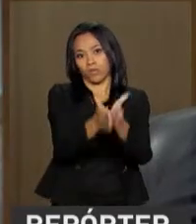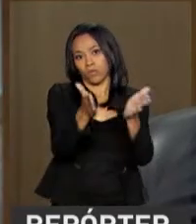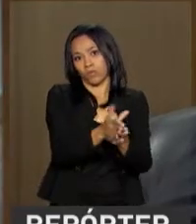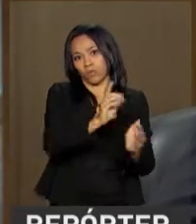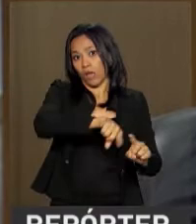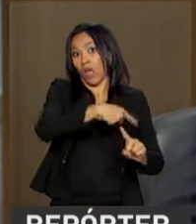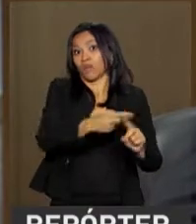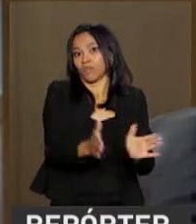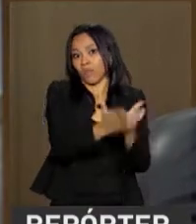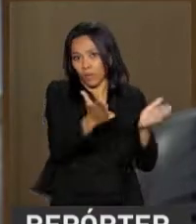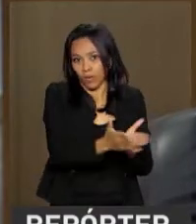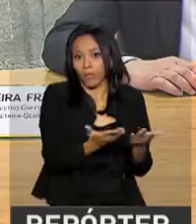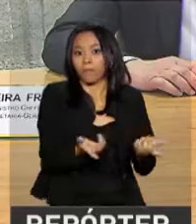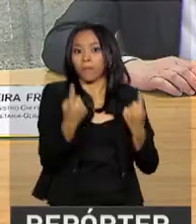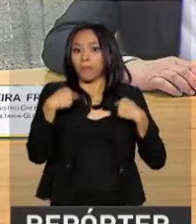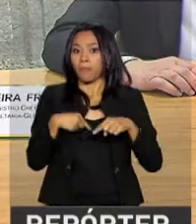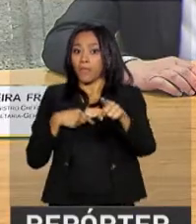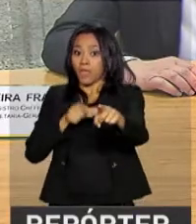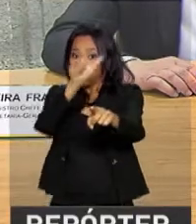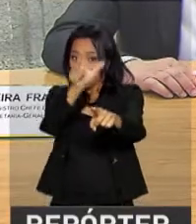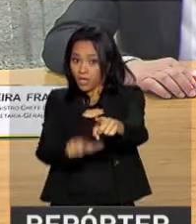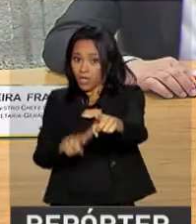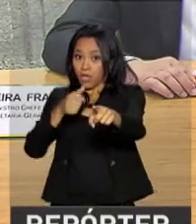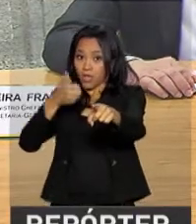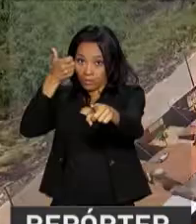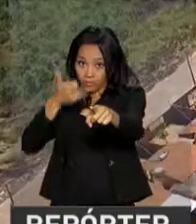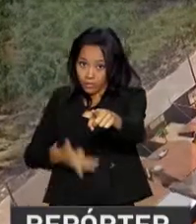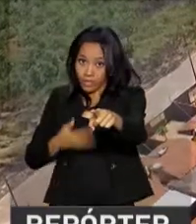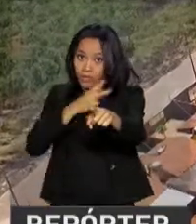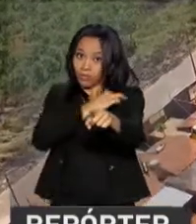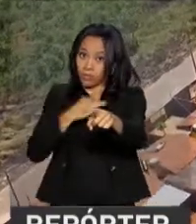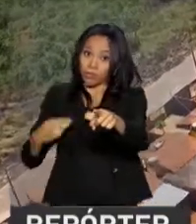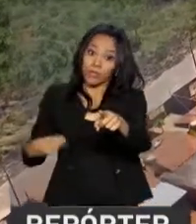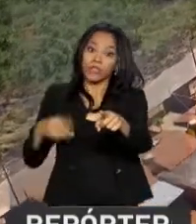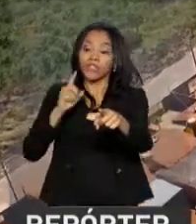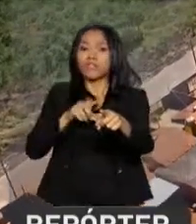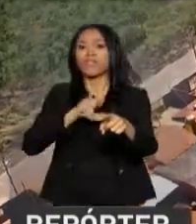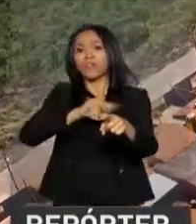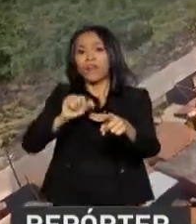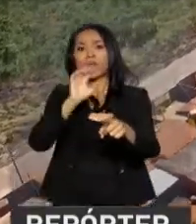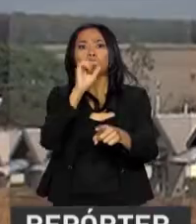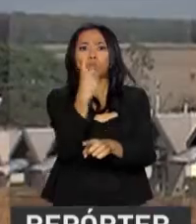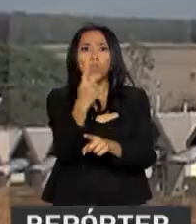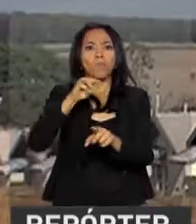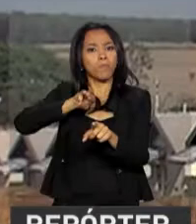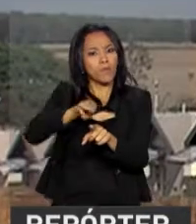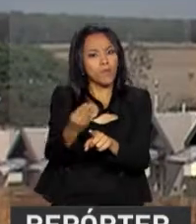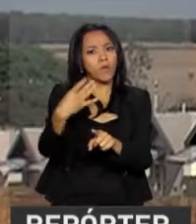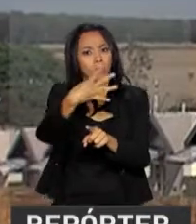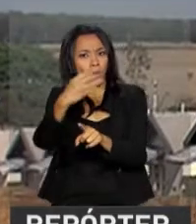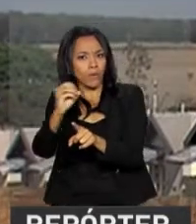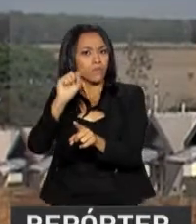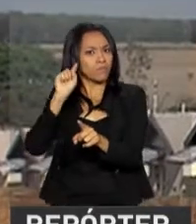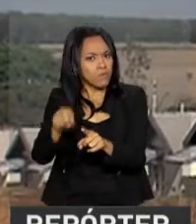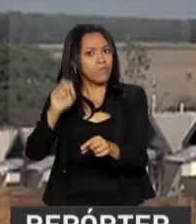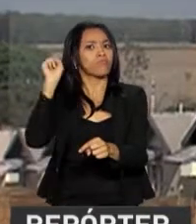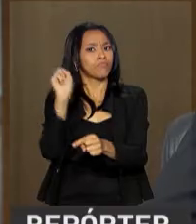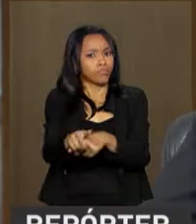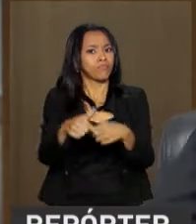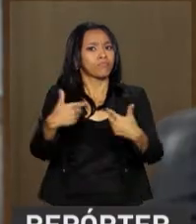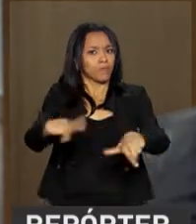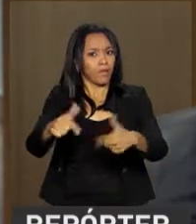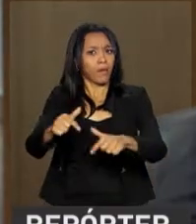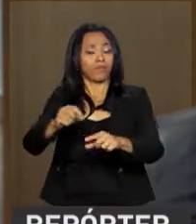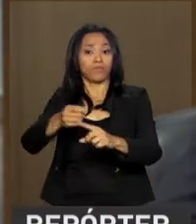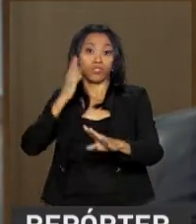acredita que a retomada de investimentos no programa vai gerar 1 milhão e 400 mil empregos diretos e indiretos